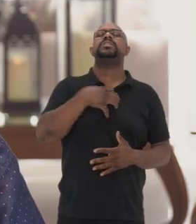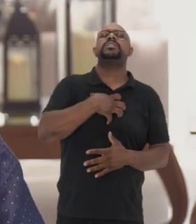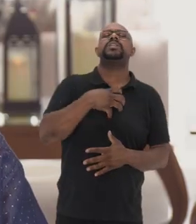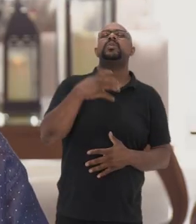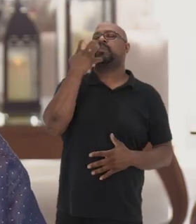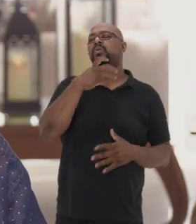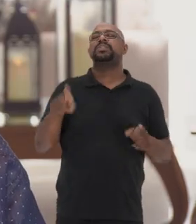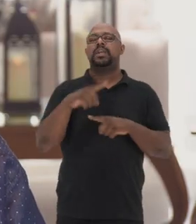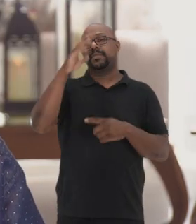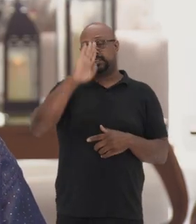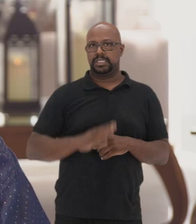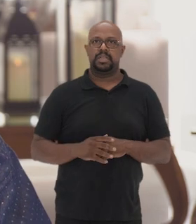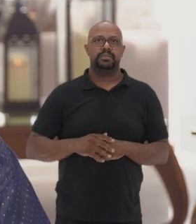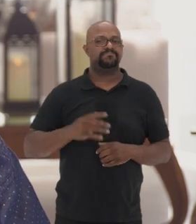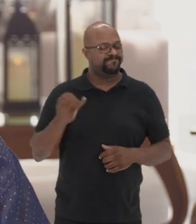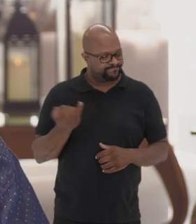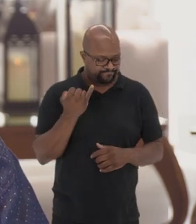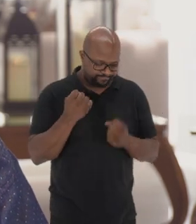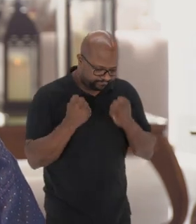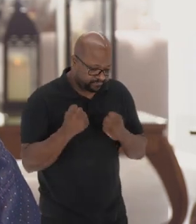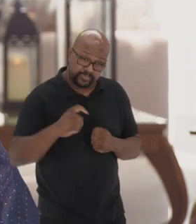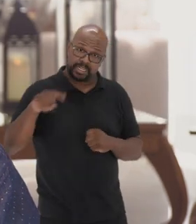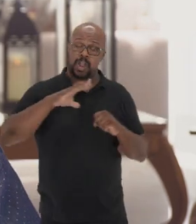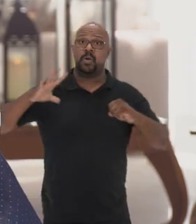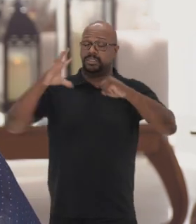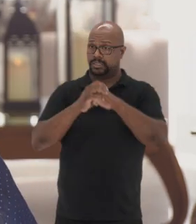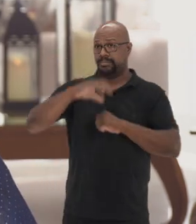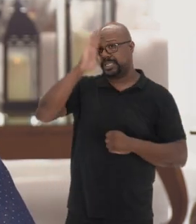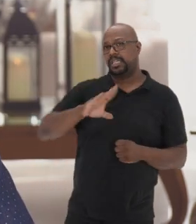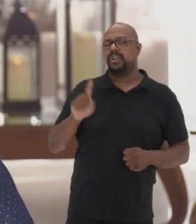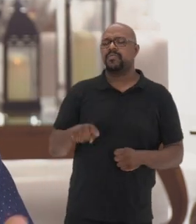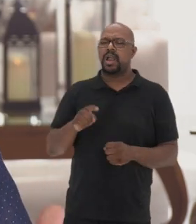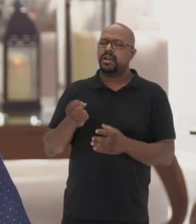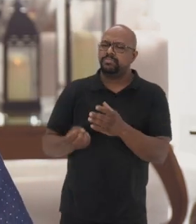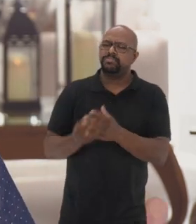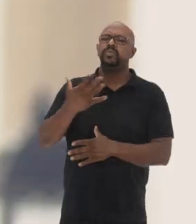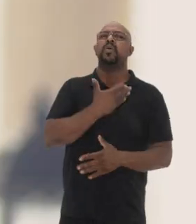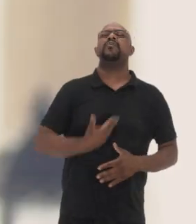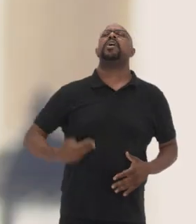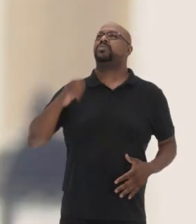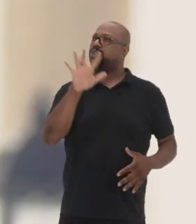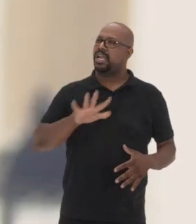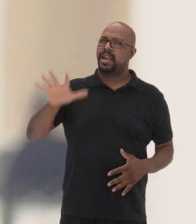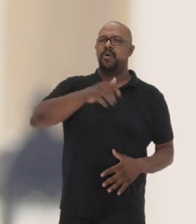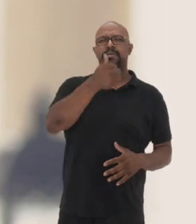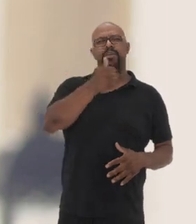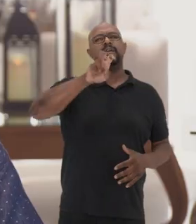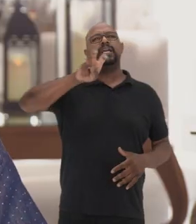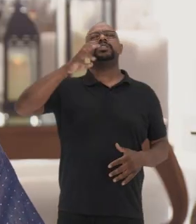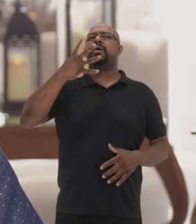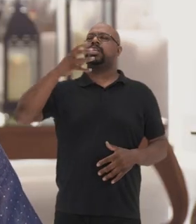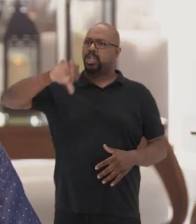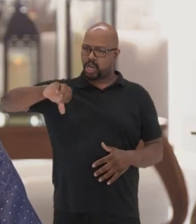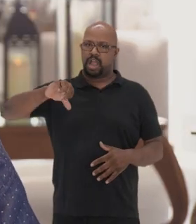um episódio de importância fundamental na colonização brasileira foi implementação do governo geral em 1549